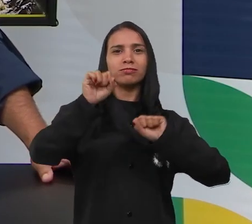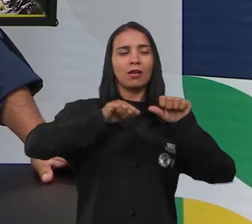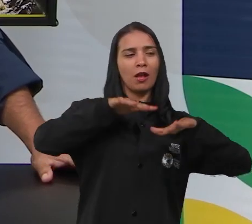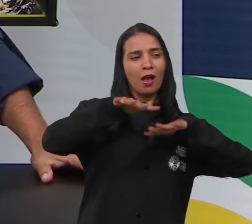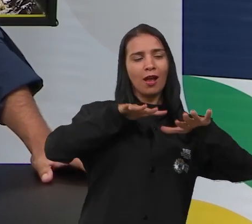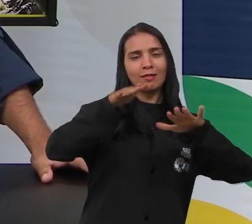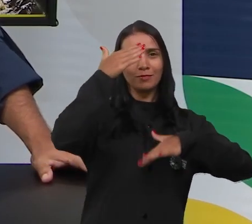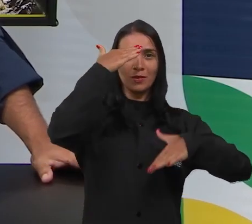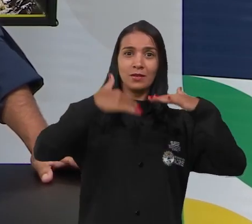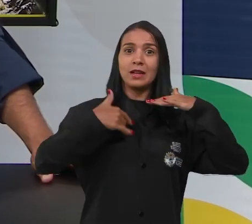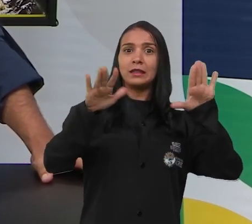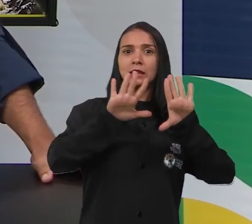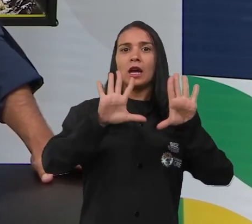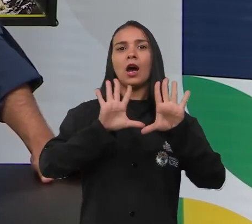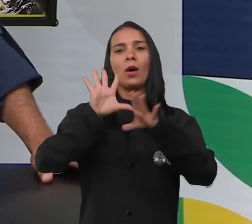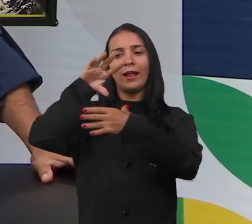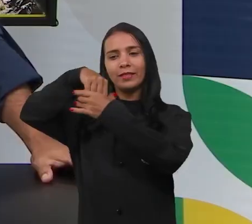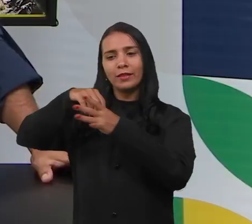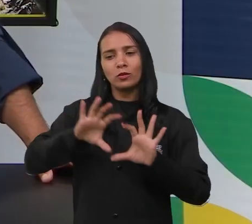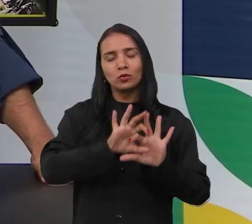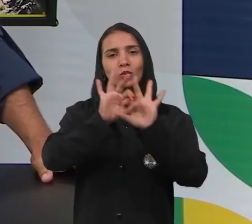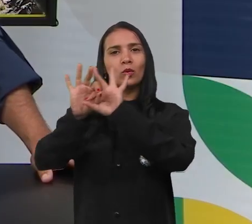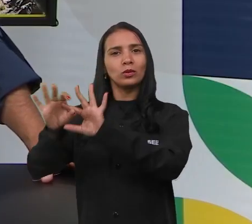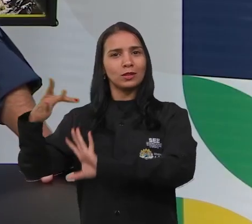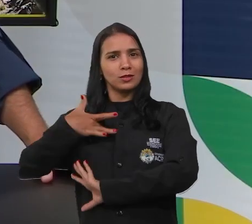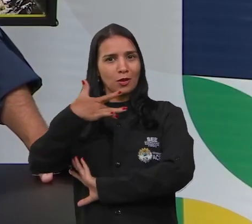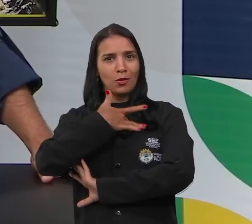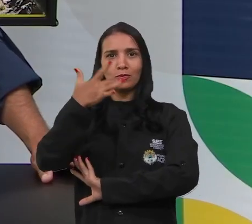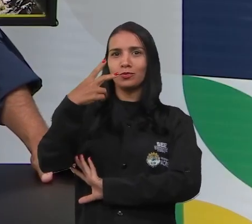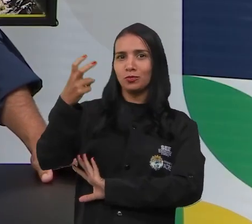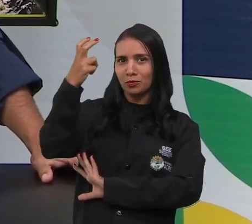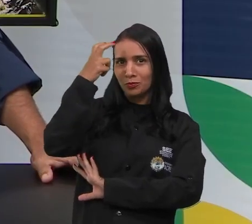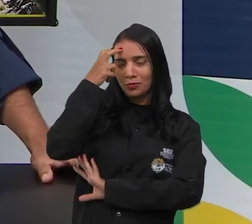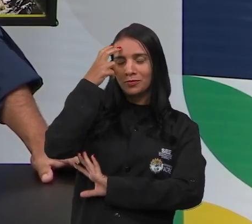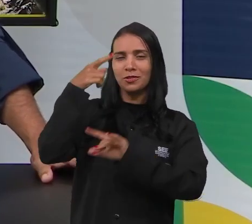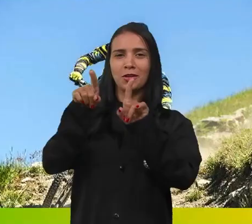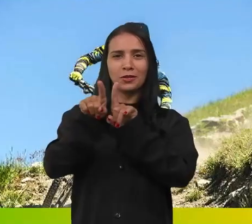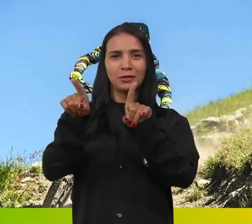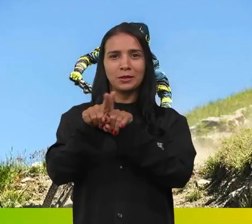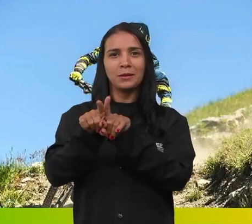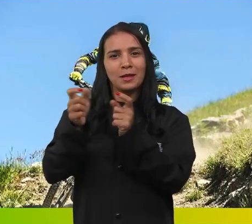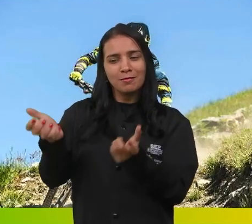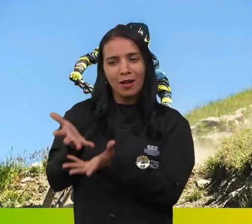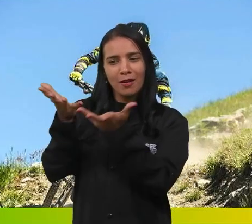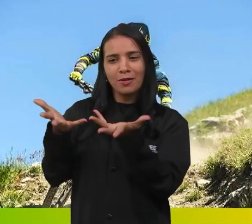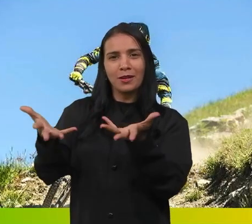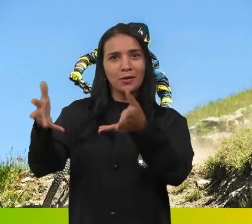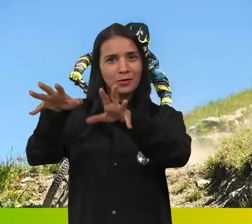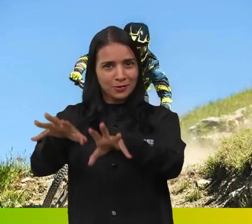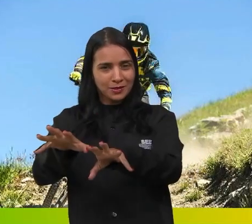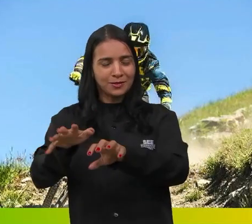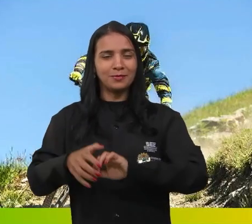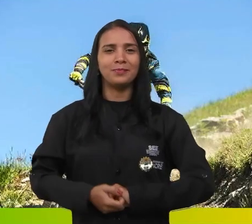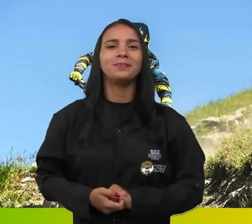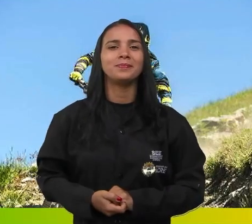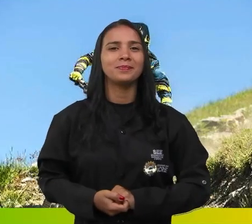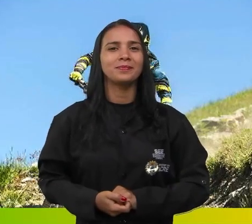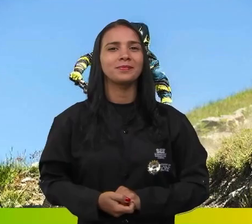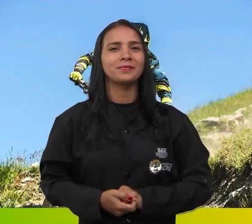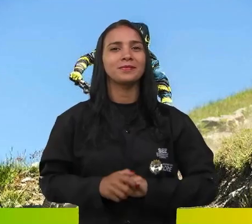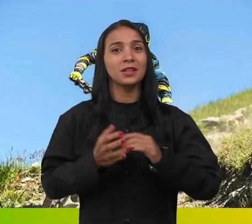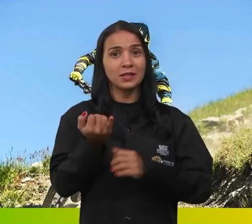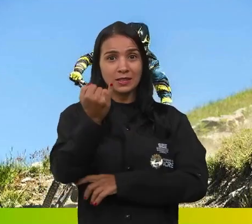contexto social, cultural e de saúde. Tudo bem? Vamos lá, seguindo. Foca na tela. Quando o Estado